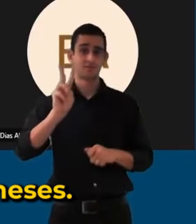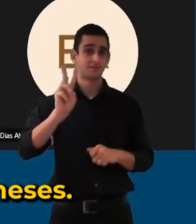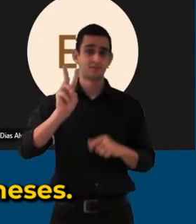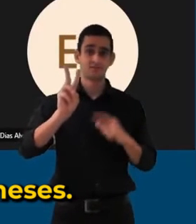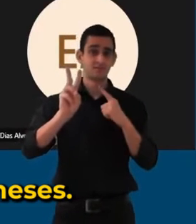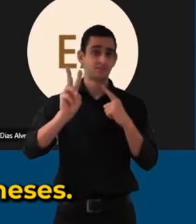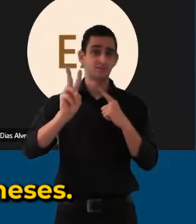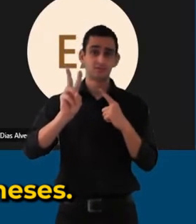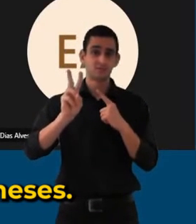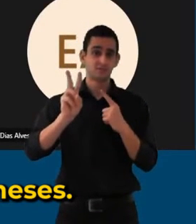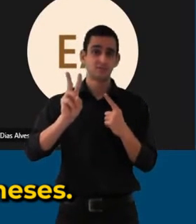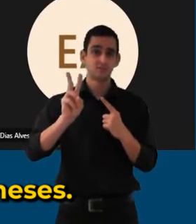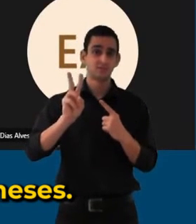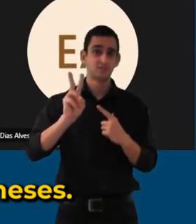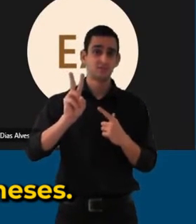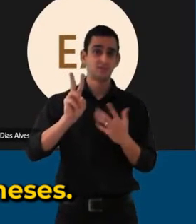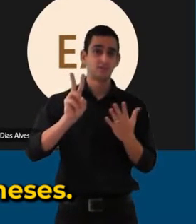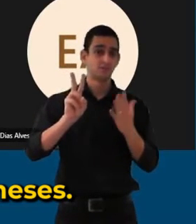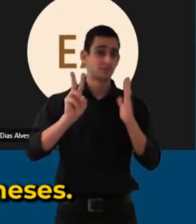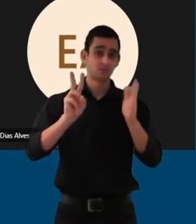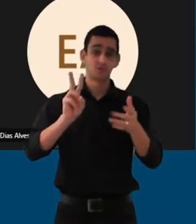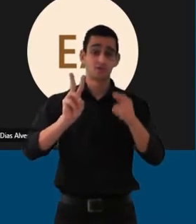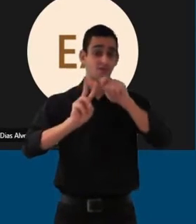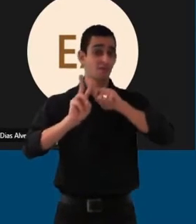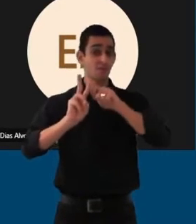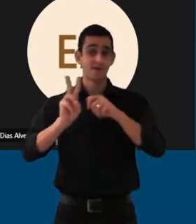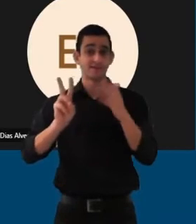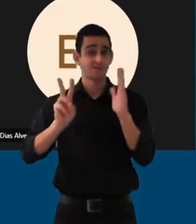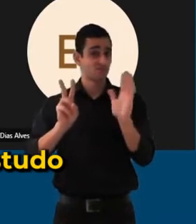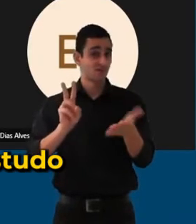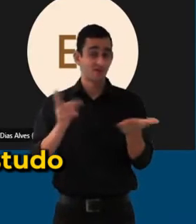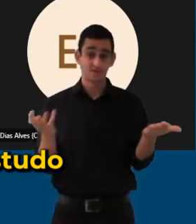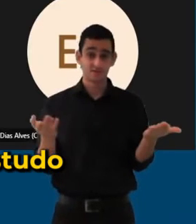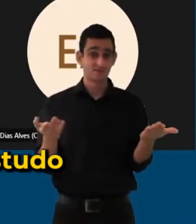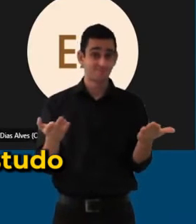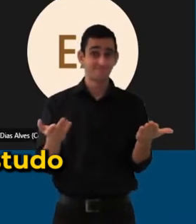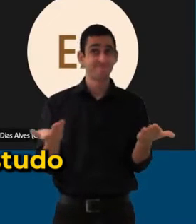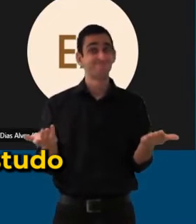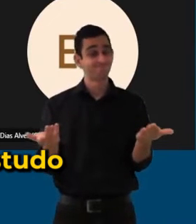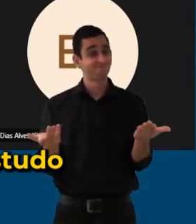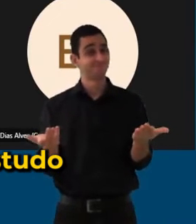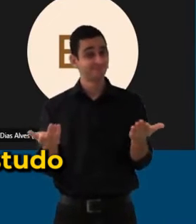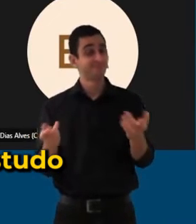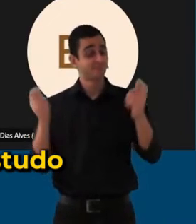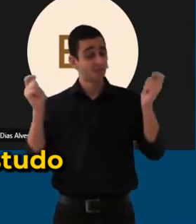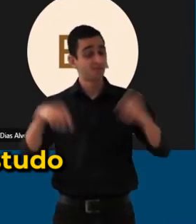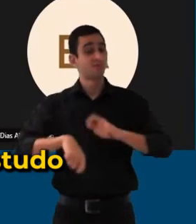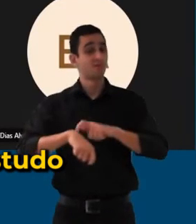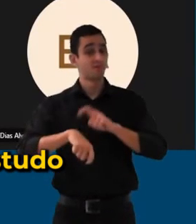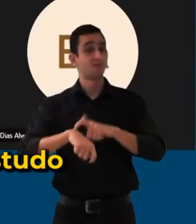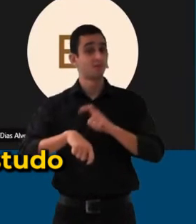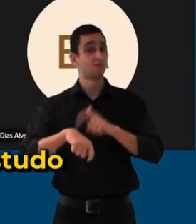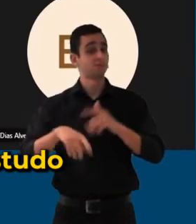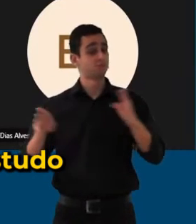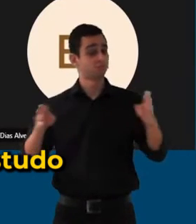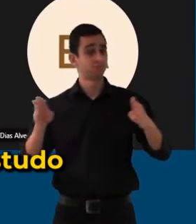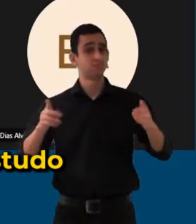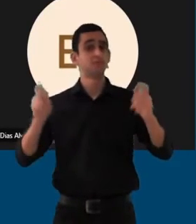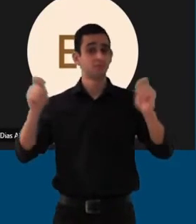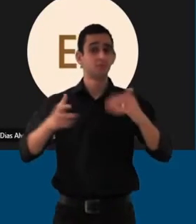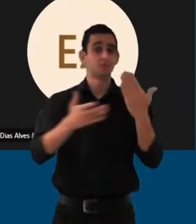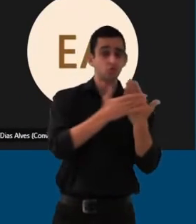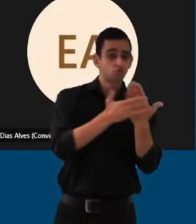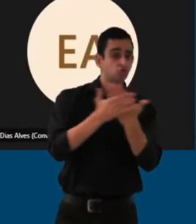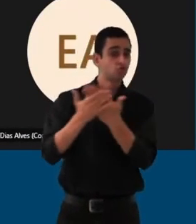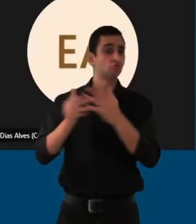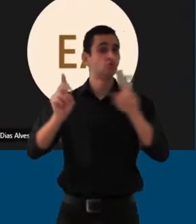Então, julho, agosto e setembro, 2 meses já. Né? Então, assim, 2 meses eu acho que já dá para elaborar um bom estudo técnico,